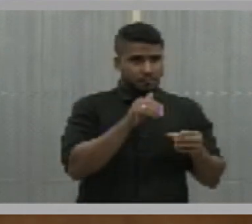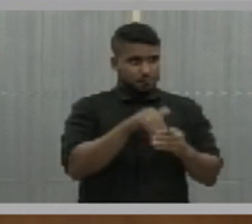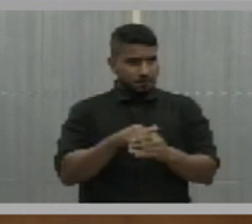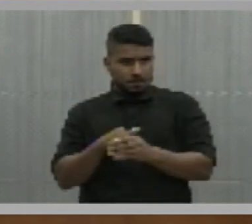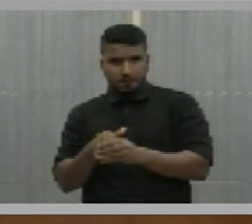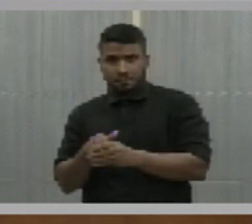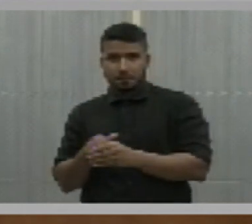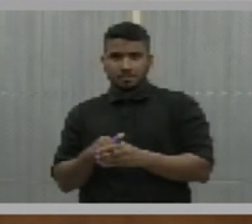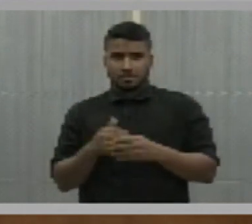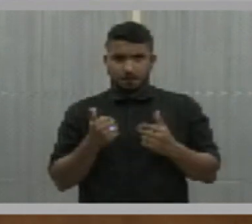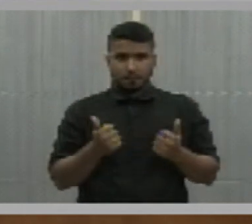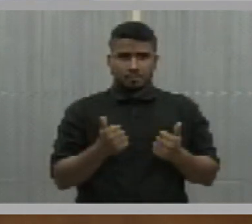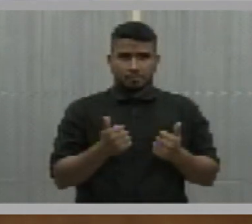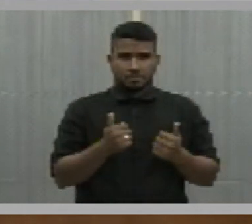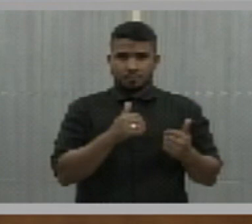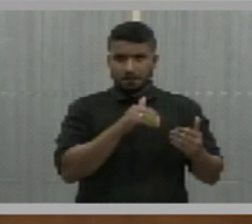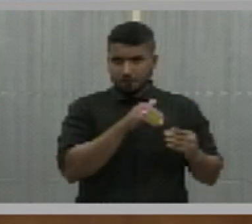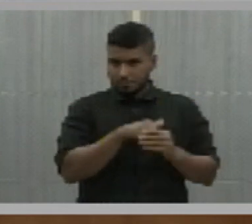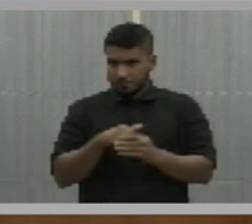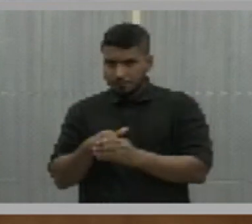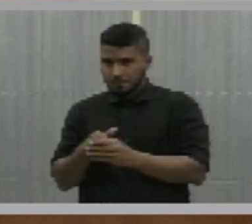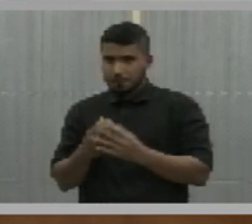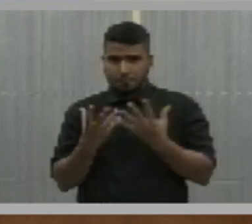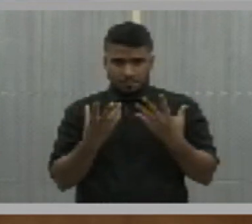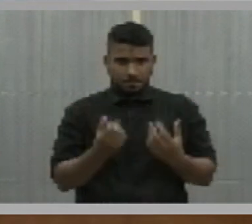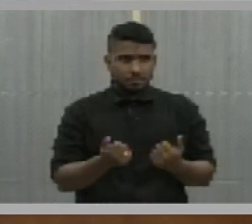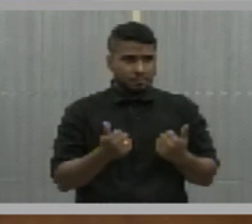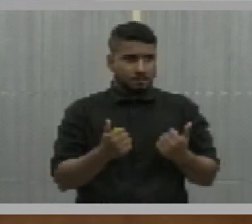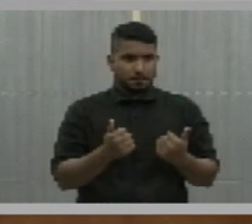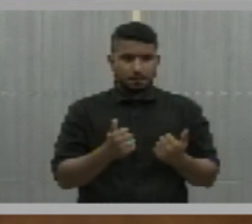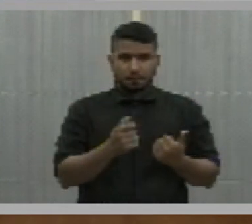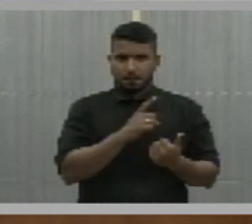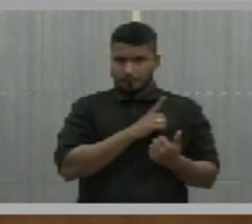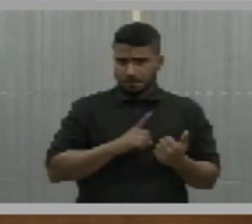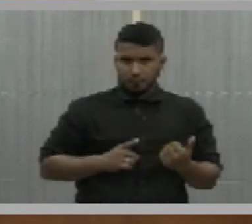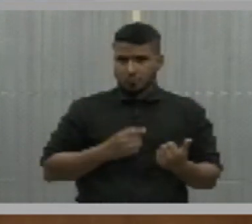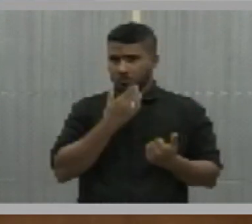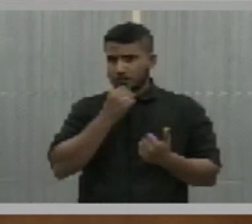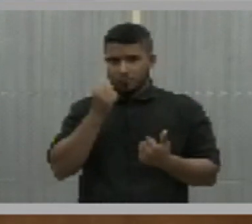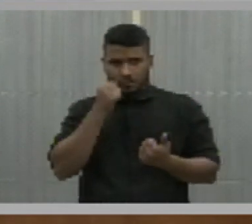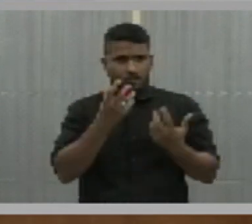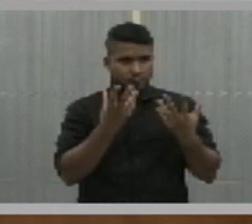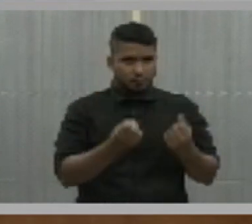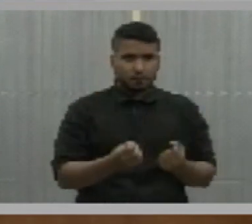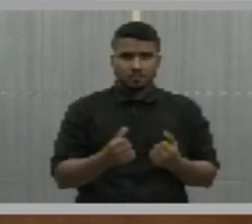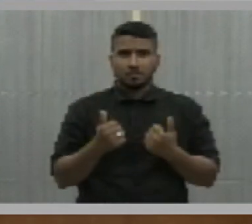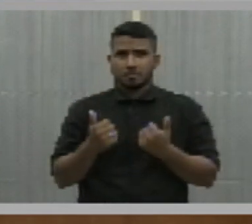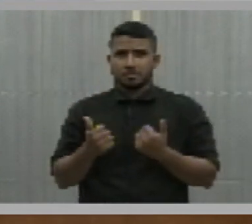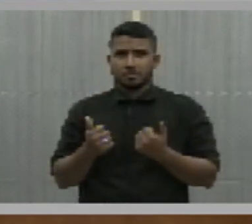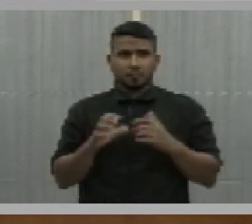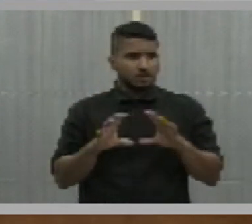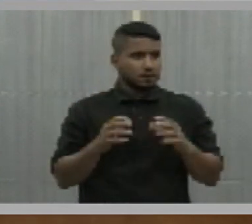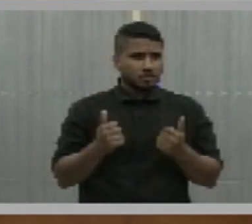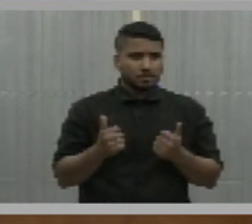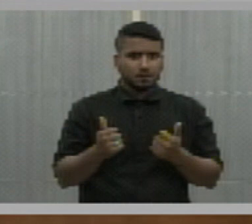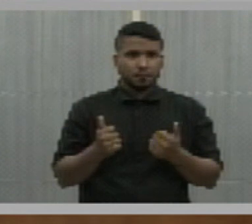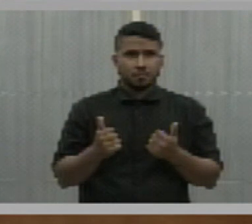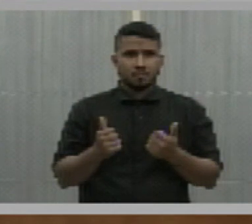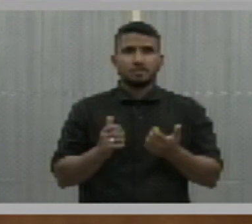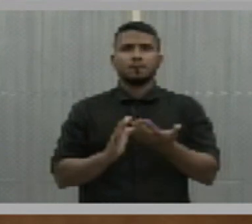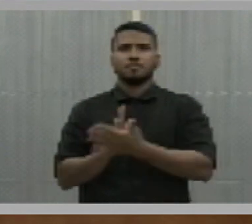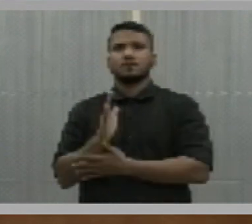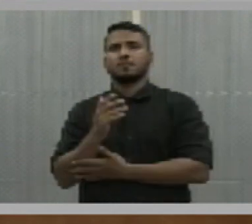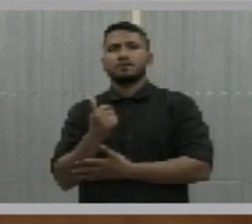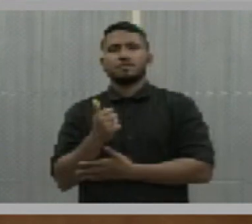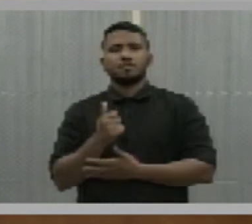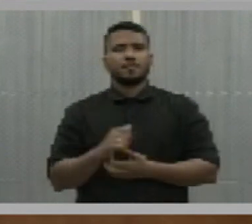anterior. Em votação, deputadas e deputados que aprovam, permaneçam como estão.